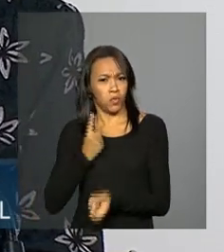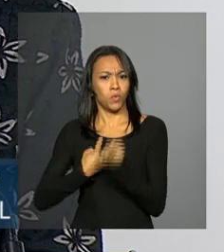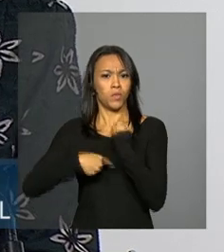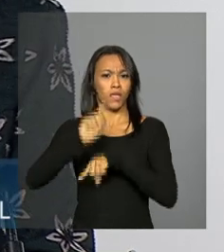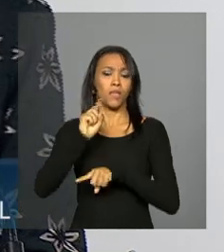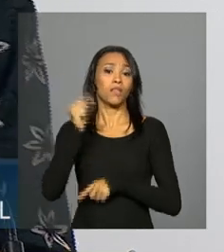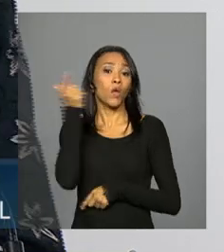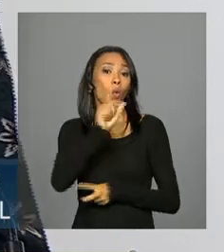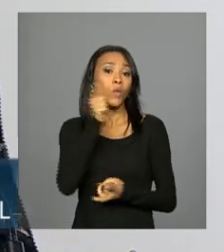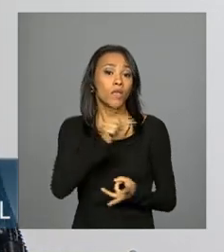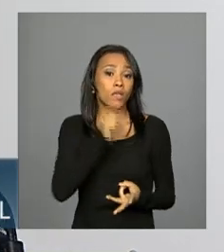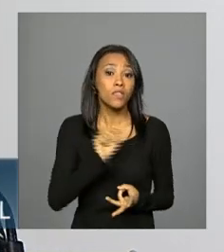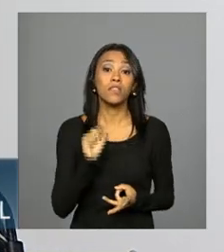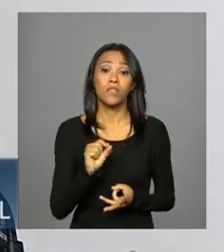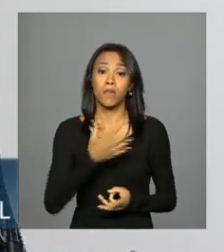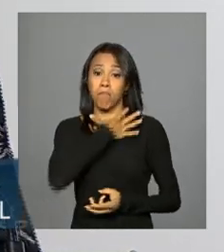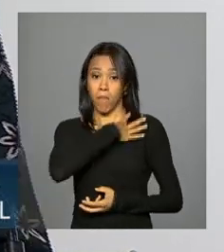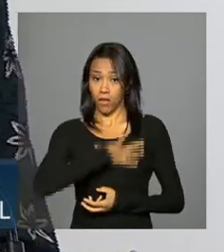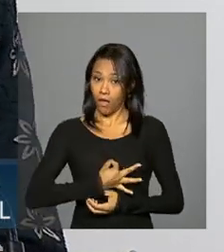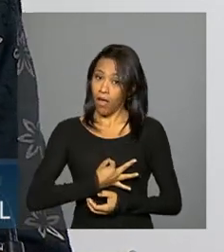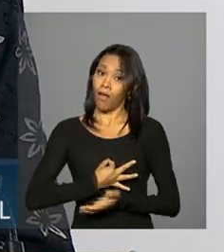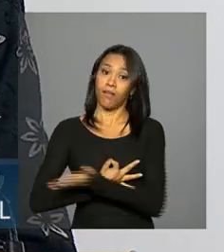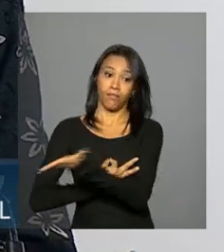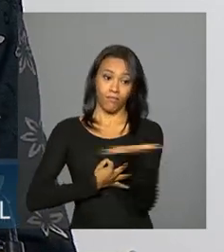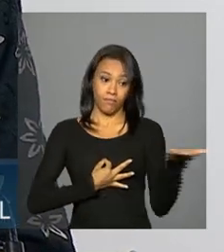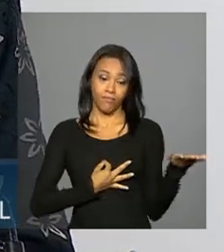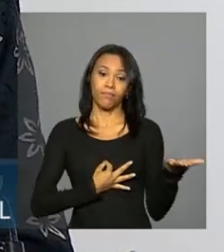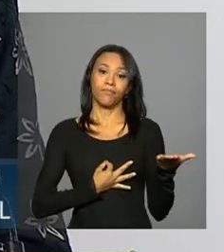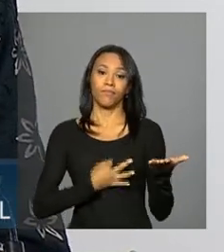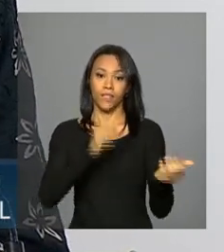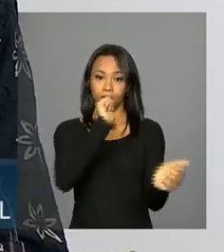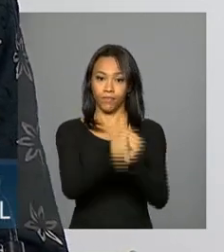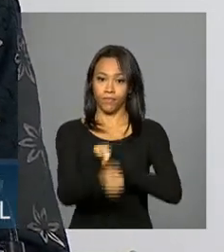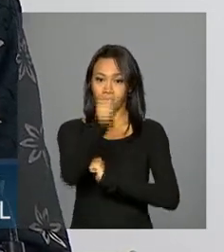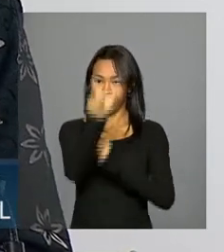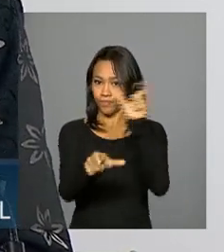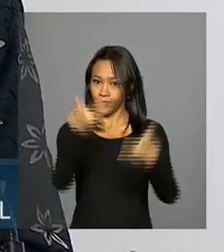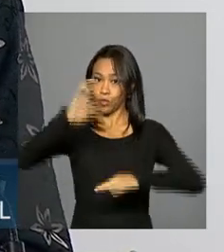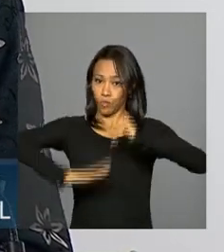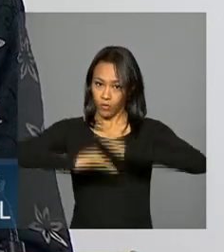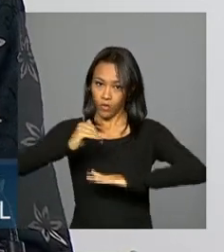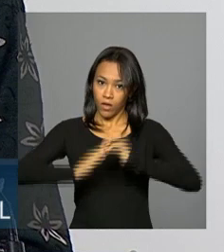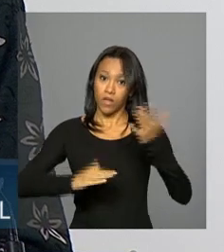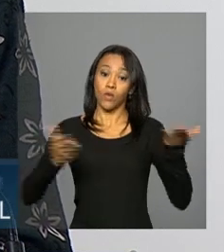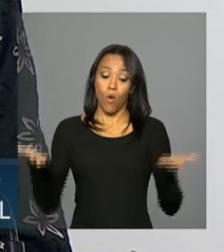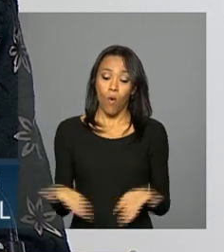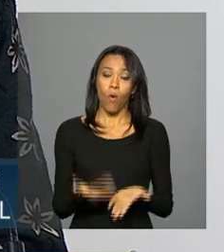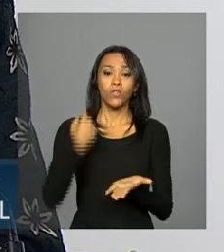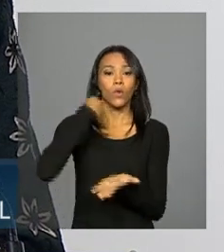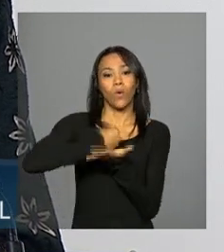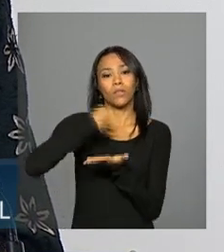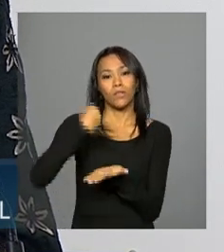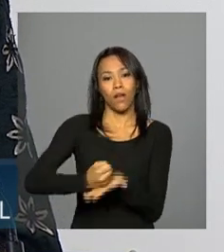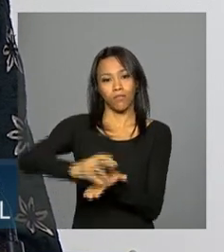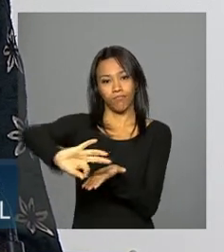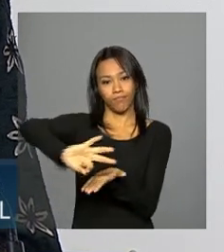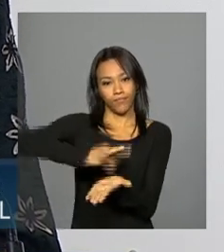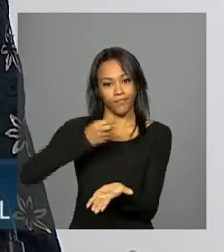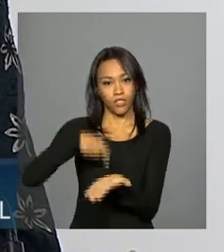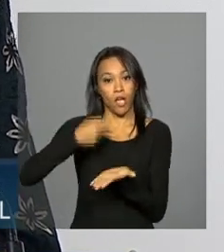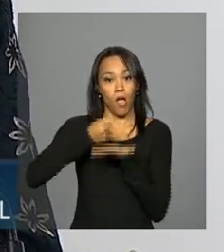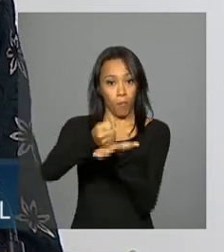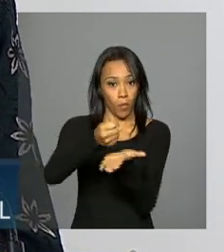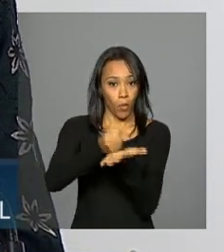muitas medalhas pelos nossos atletas. Hoje, ao firmar esses contratos de patrocínio, a